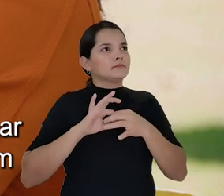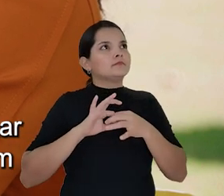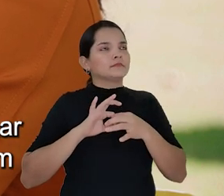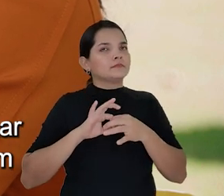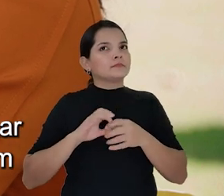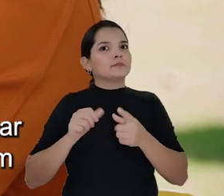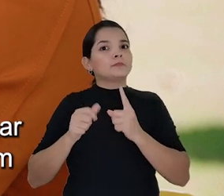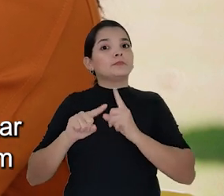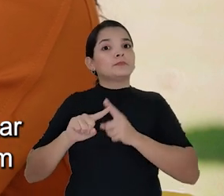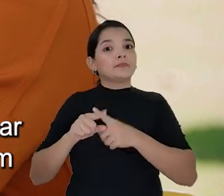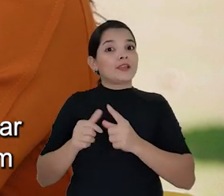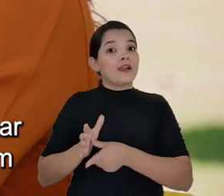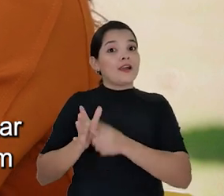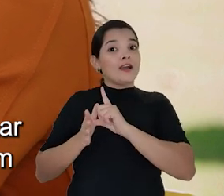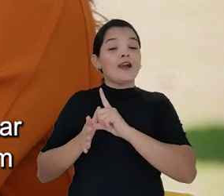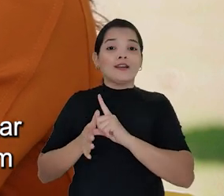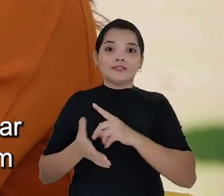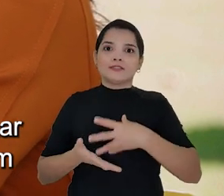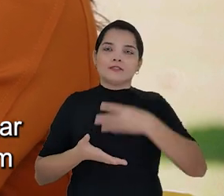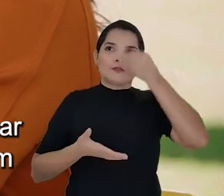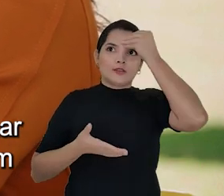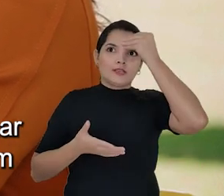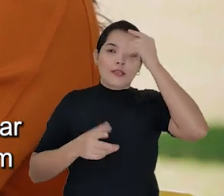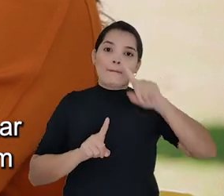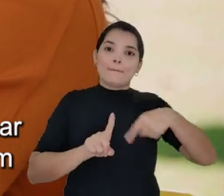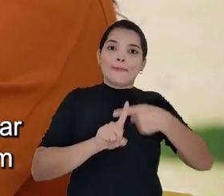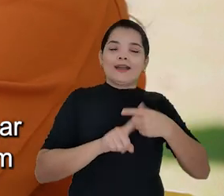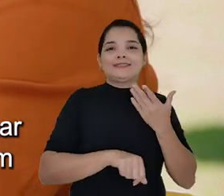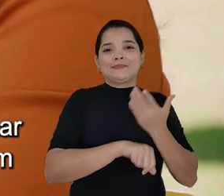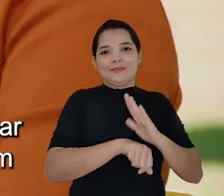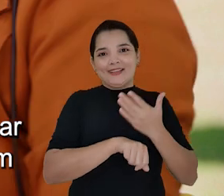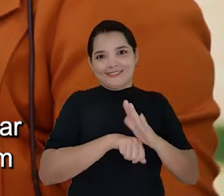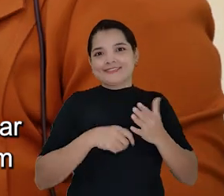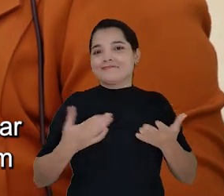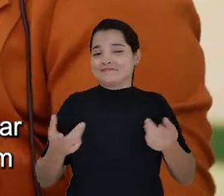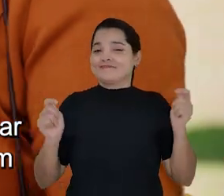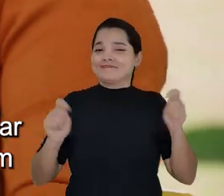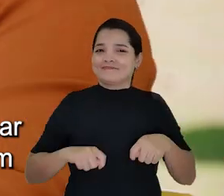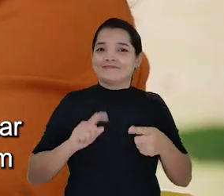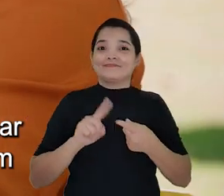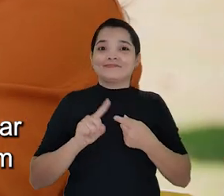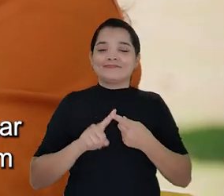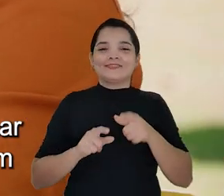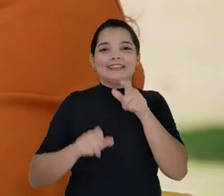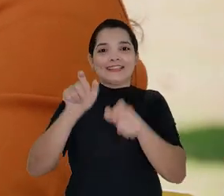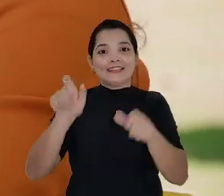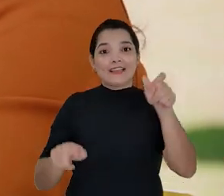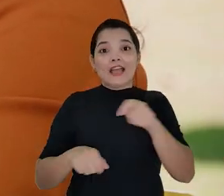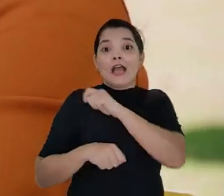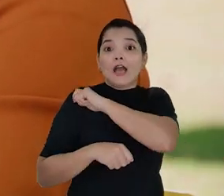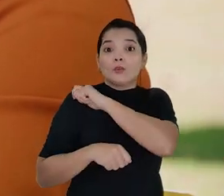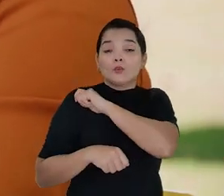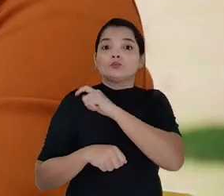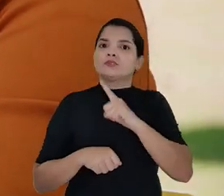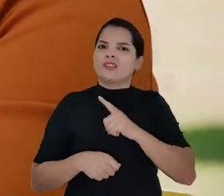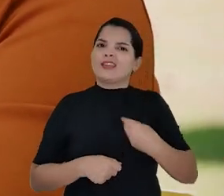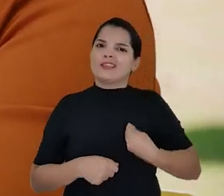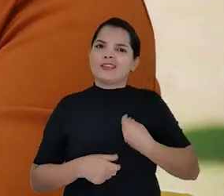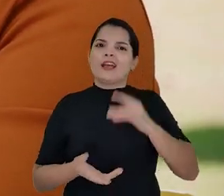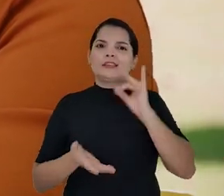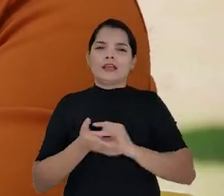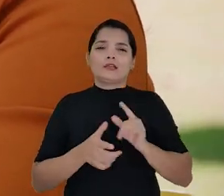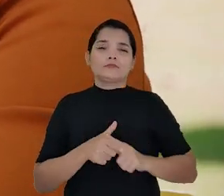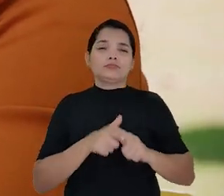a Teoria é assim que a gente consegue transformar um pouco e traz os alunos inclusive para trazerem problemáticas da sua